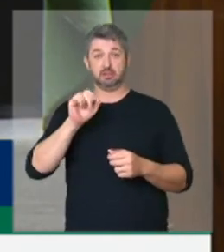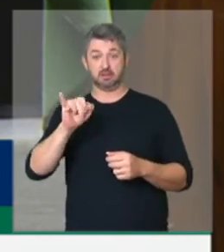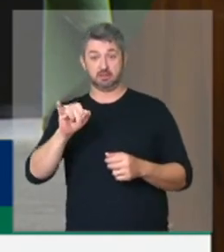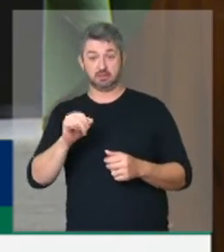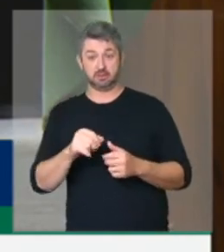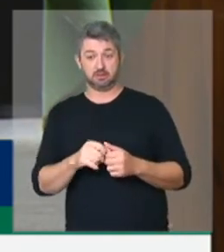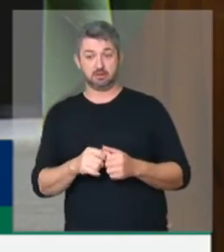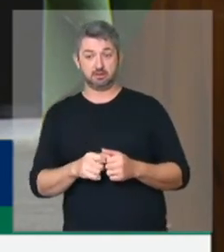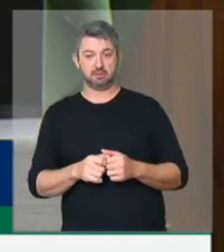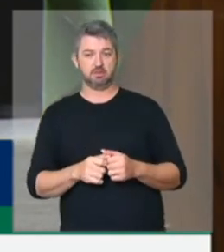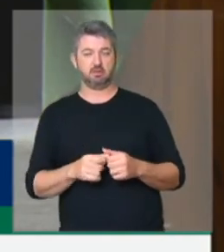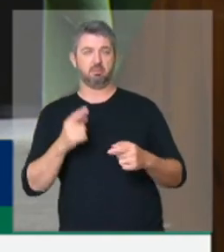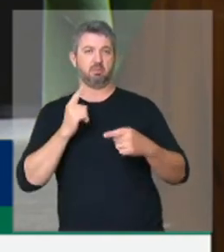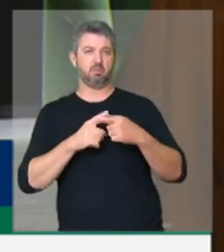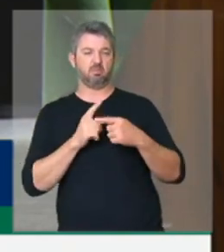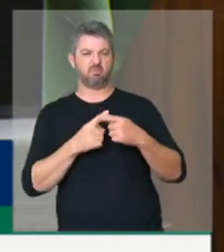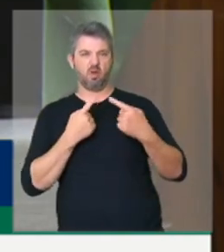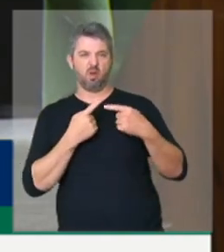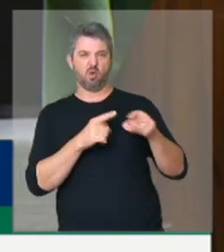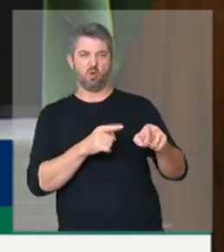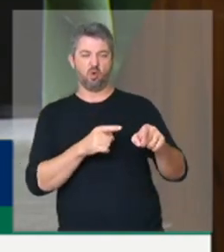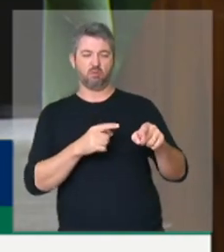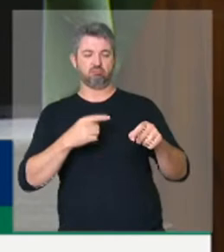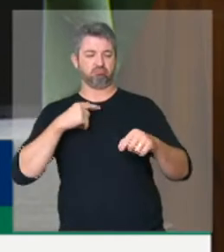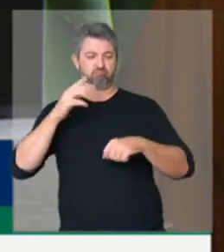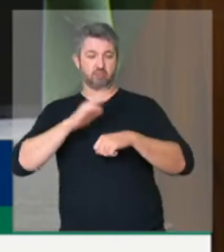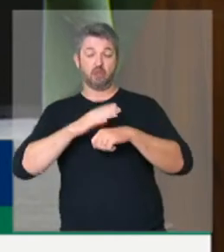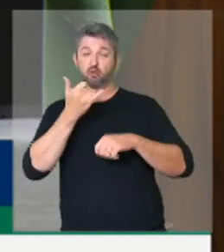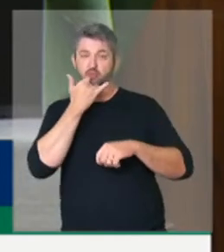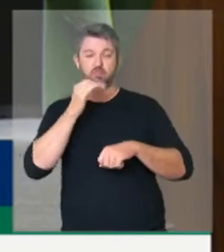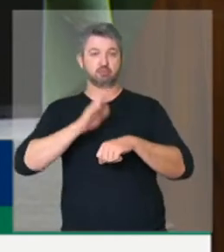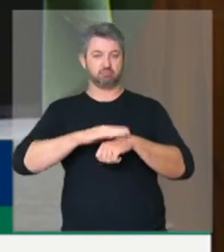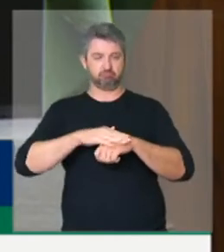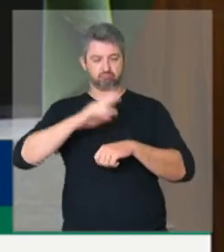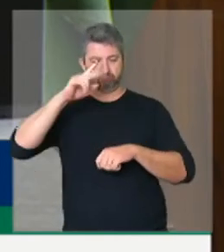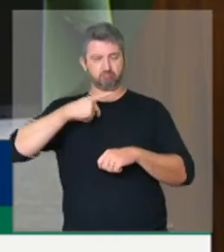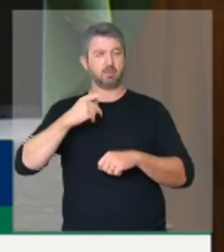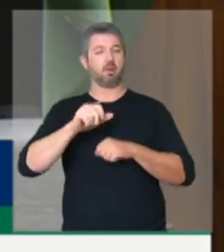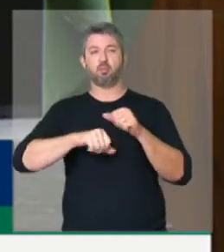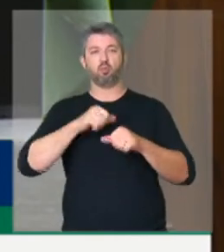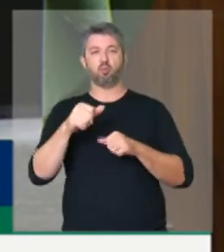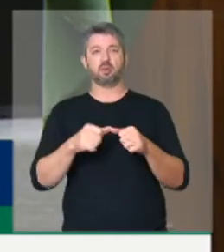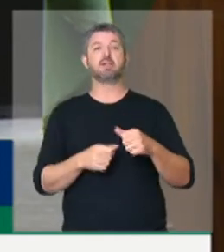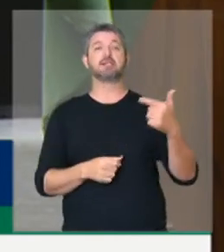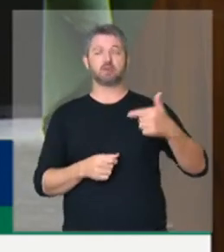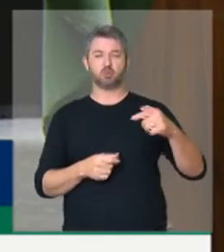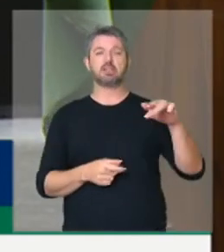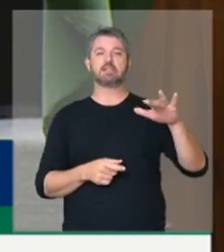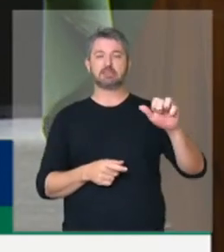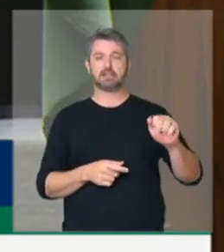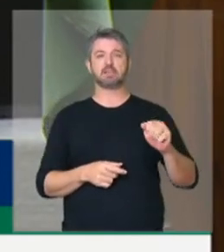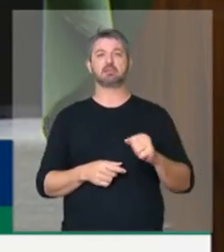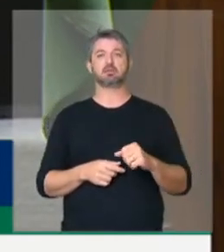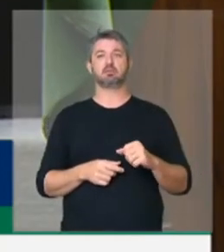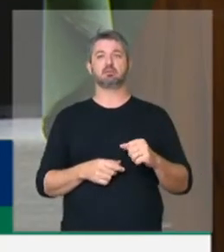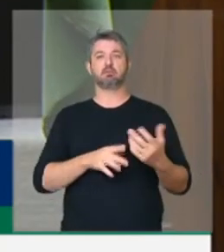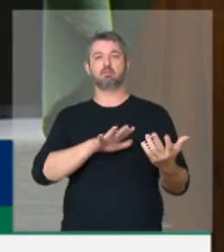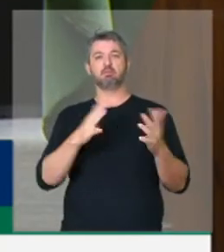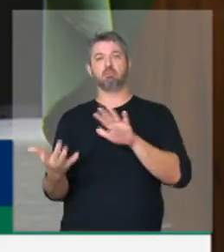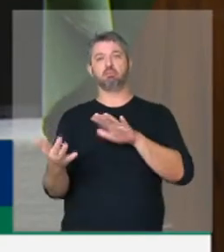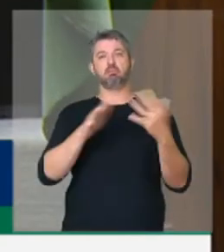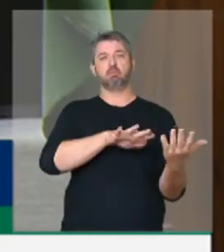por conta própria, resolve mudar, não, agora vale a prisão em segunda instância. Então